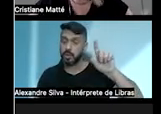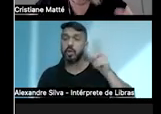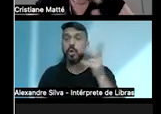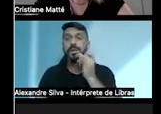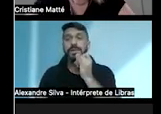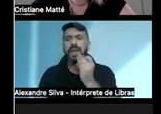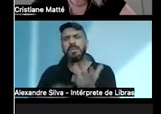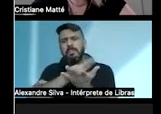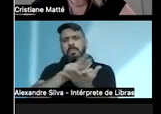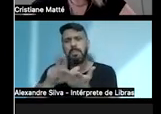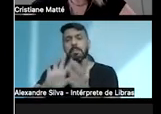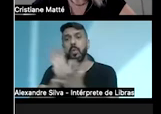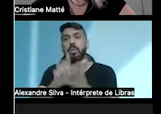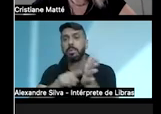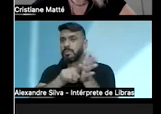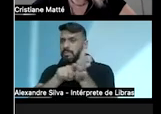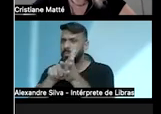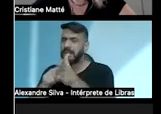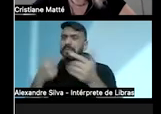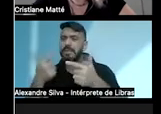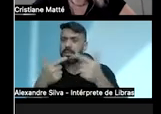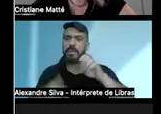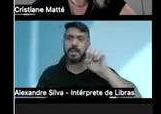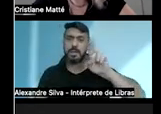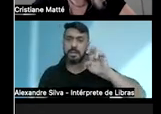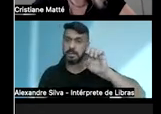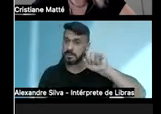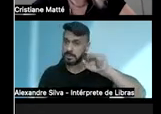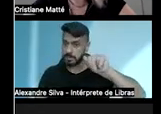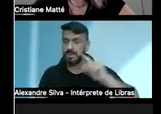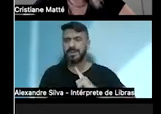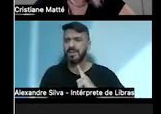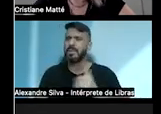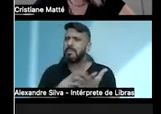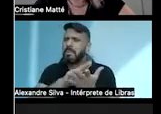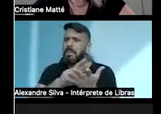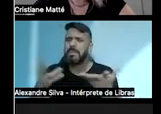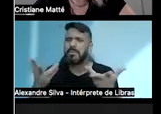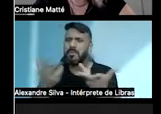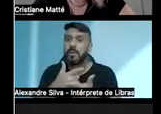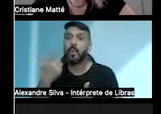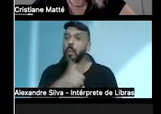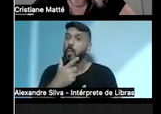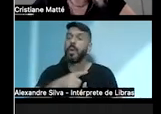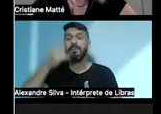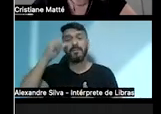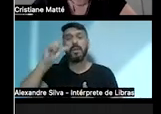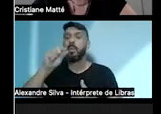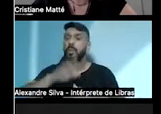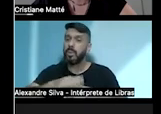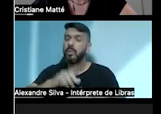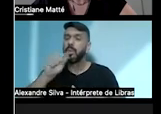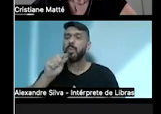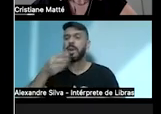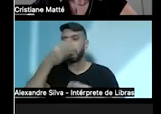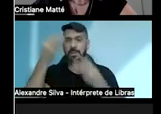dentre muitos do seu grupo de pesquisa, que trabalham com a irisina e têm mostrado efeitos sensacionais, incluindo a prevenção da doença de